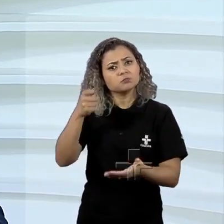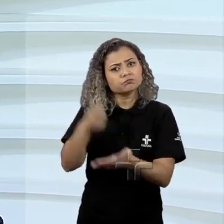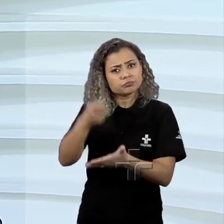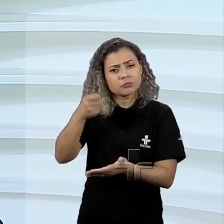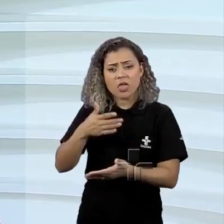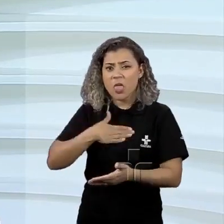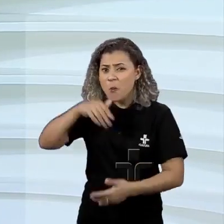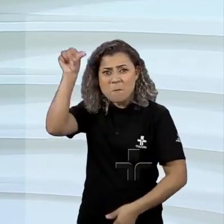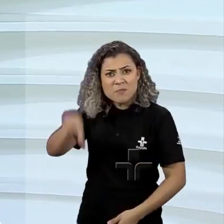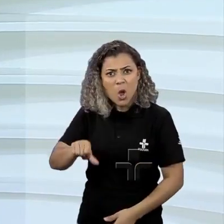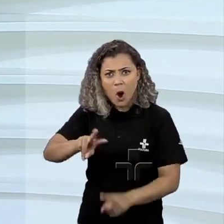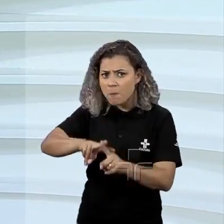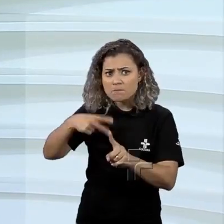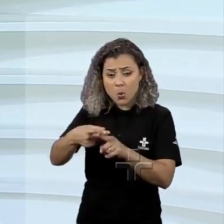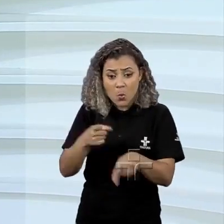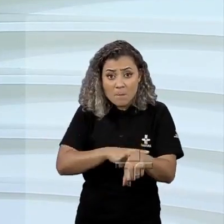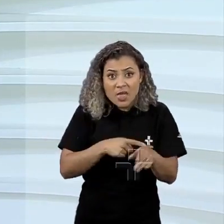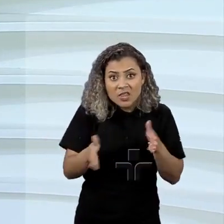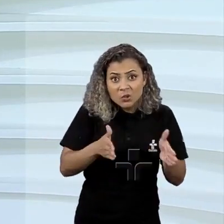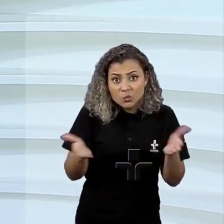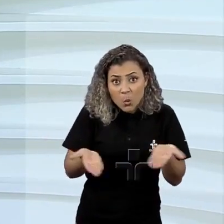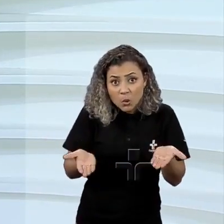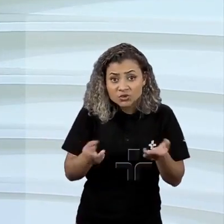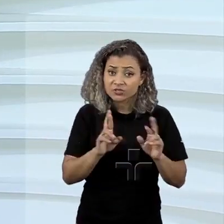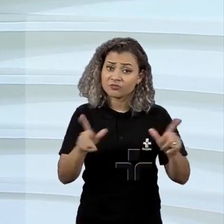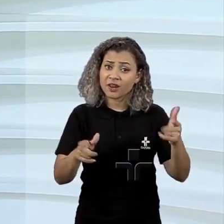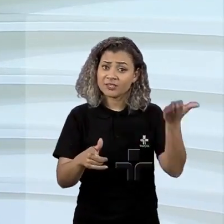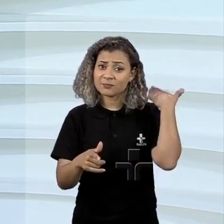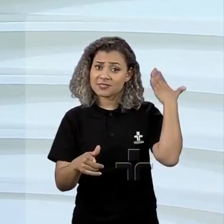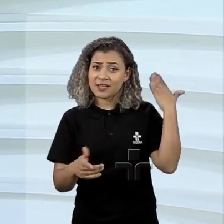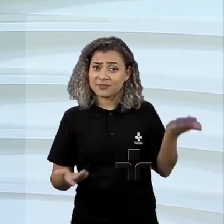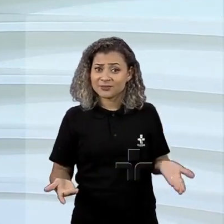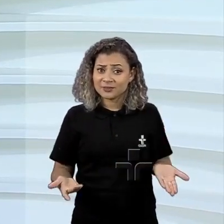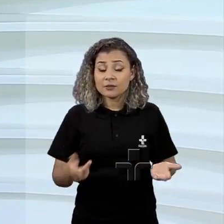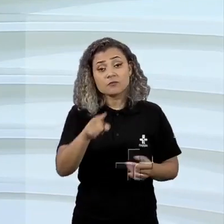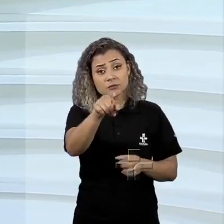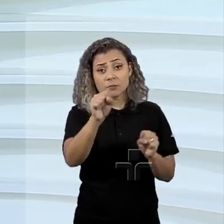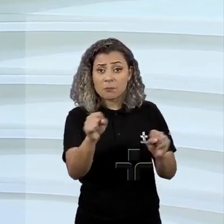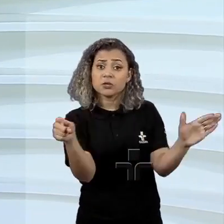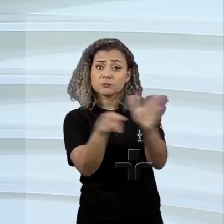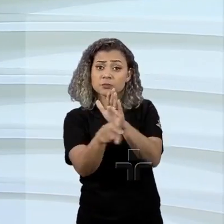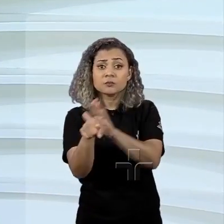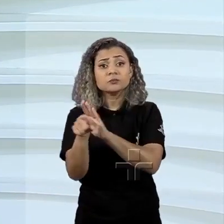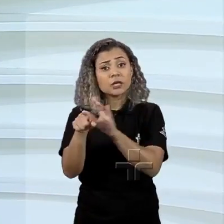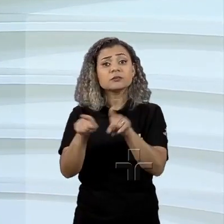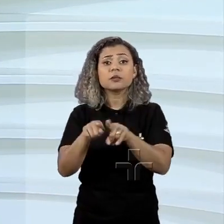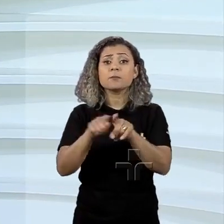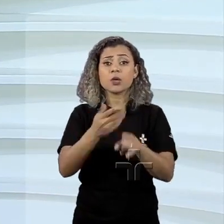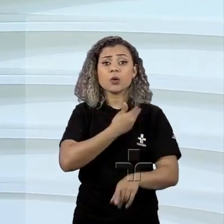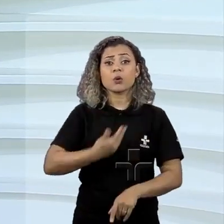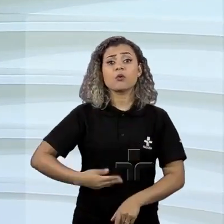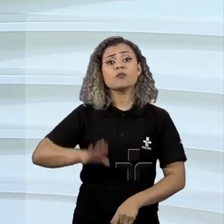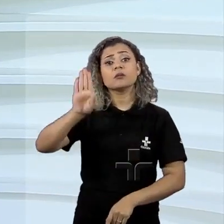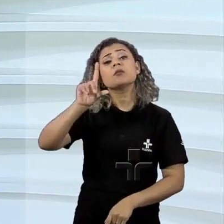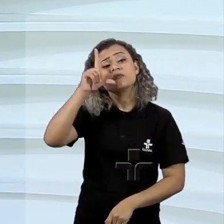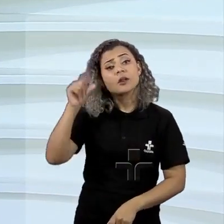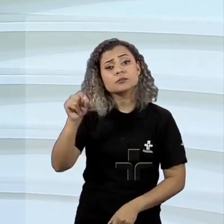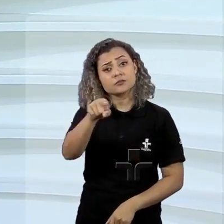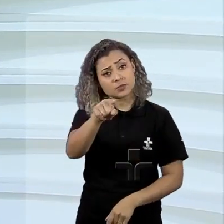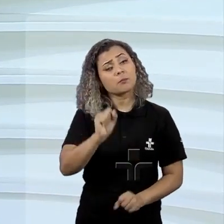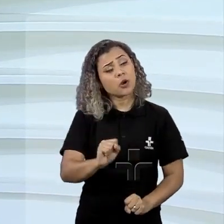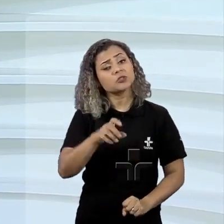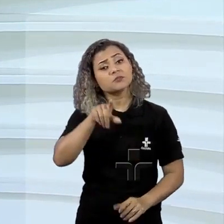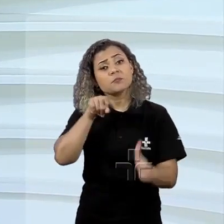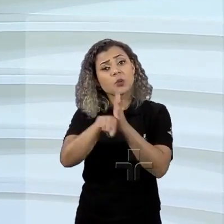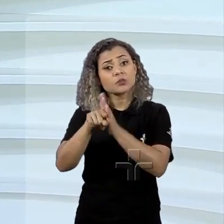de hoje não é o tempo de ontem, né? Agora, vocês podem dirigir essa pergunta também ao governador interino Márcio França. Afinal,